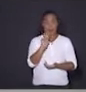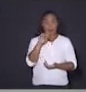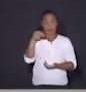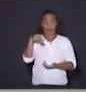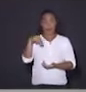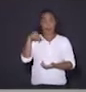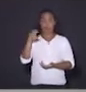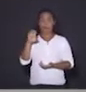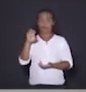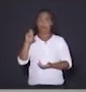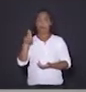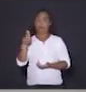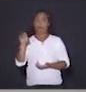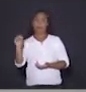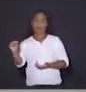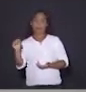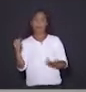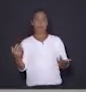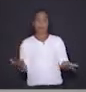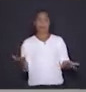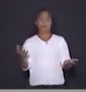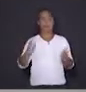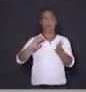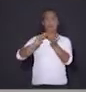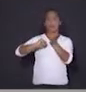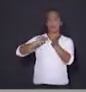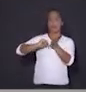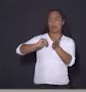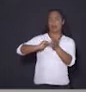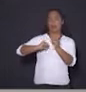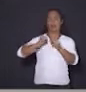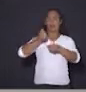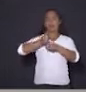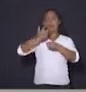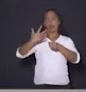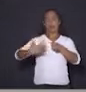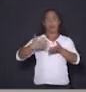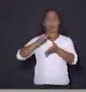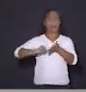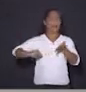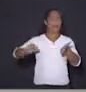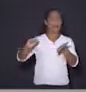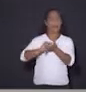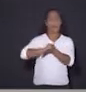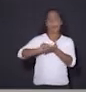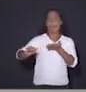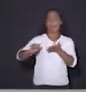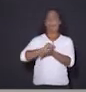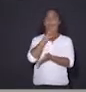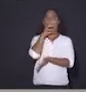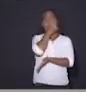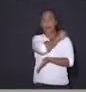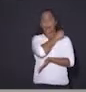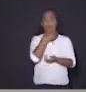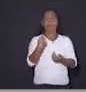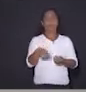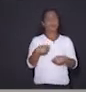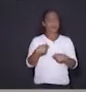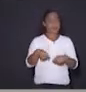criminalizado ou como algo que deva levar à retirada de conteúdo da internet rapidamente sem nenhuma análise né é muito importante